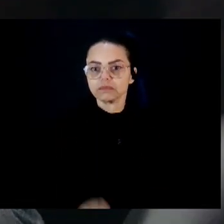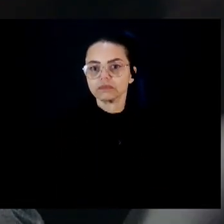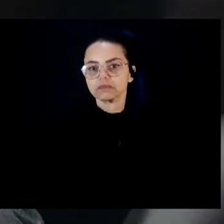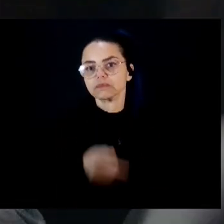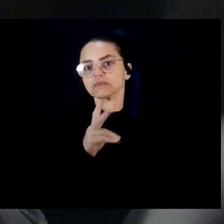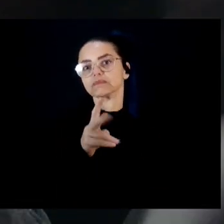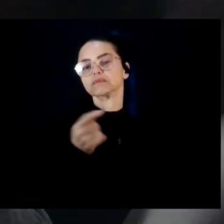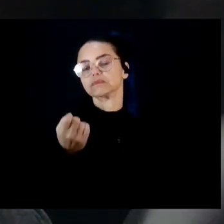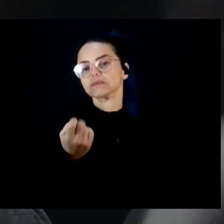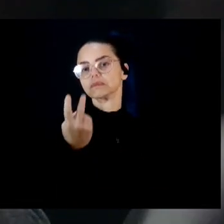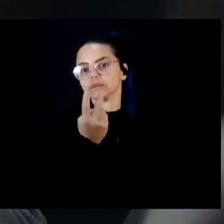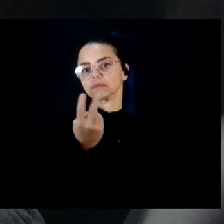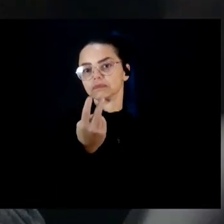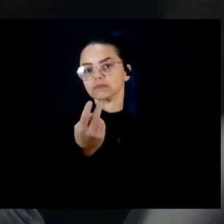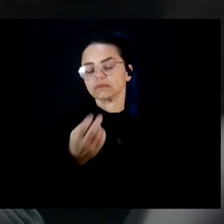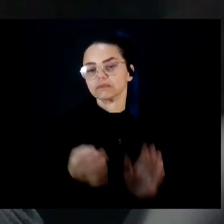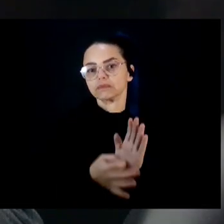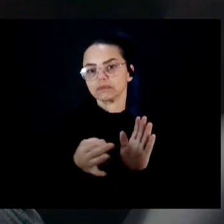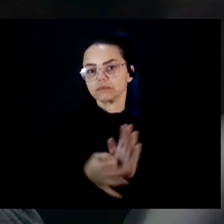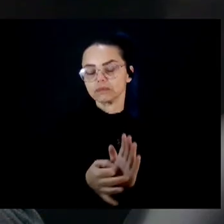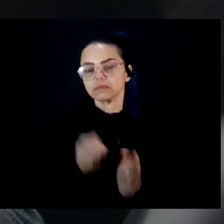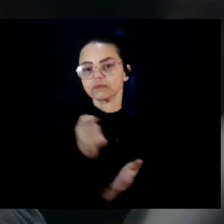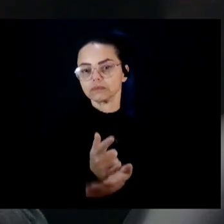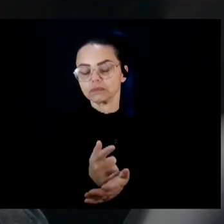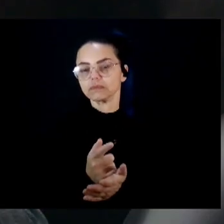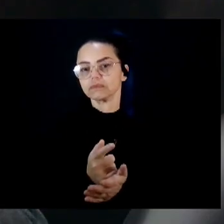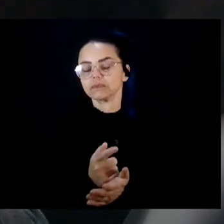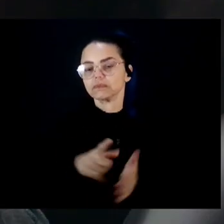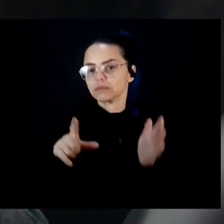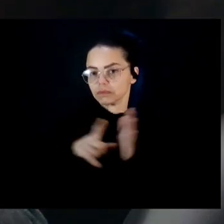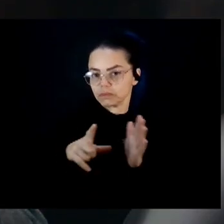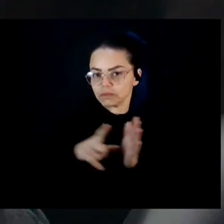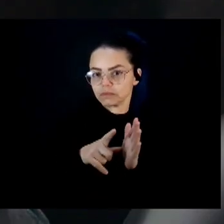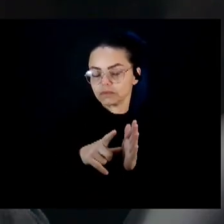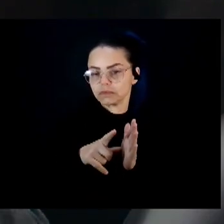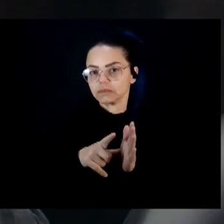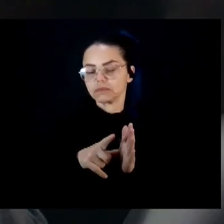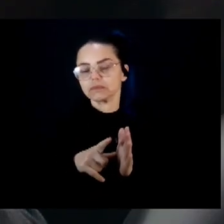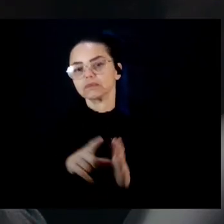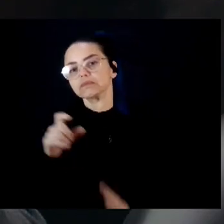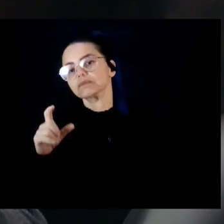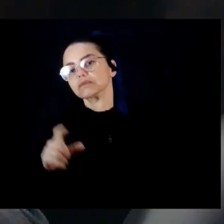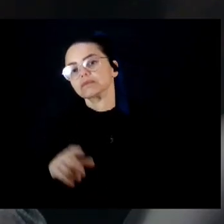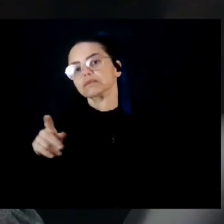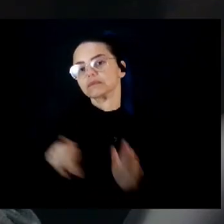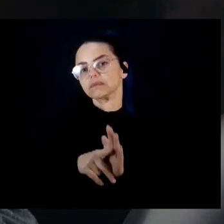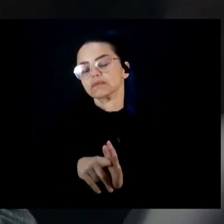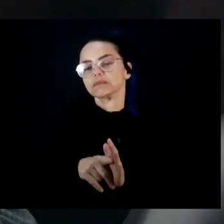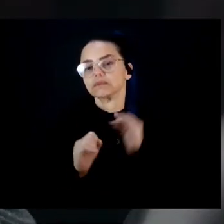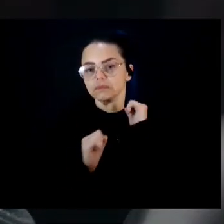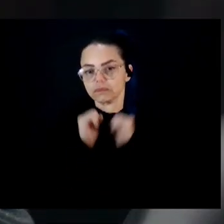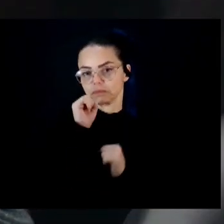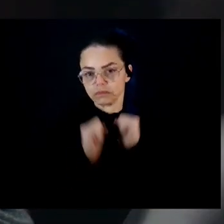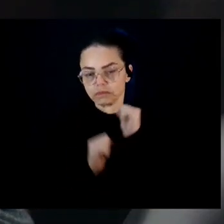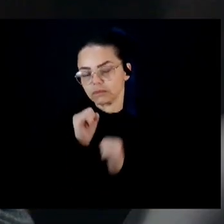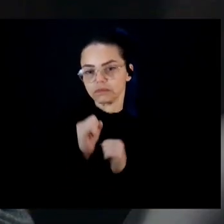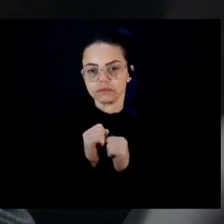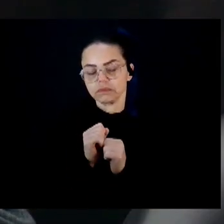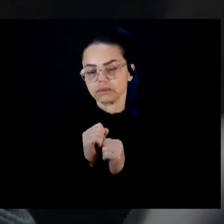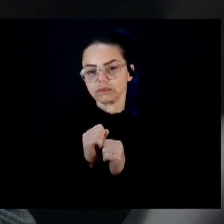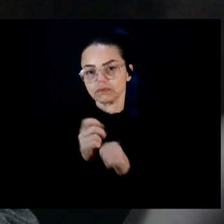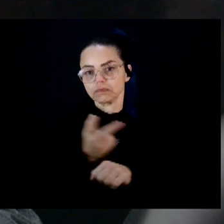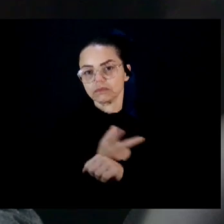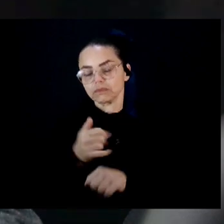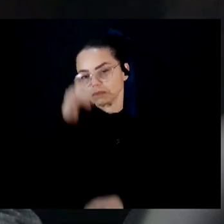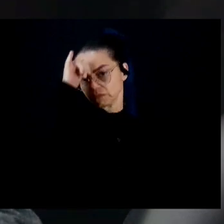para o paciente. Ou compre em loja física, Sim. ou você compre na loja do próprio fabricante. Procure evitar ao máximo